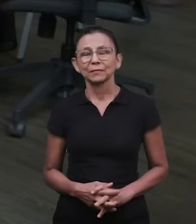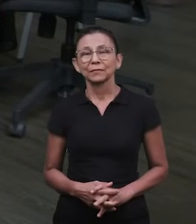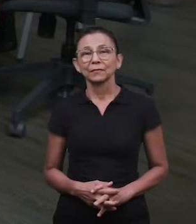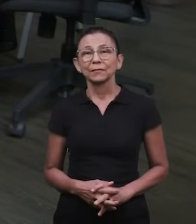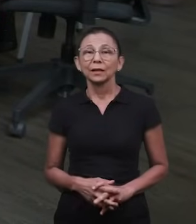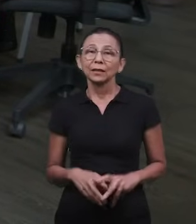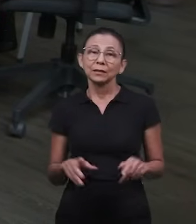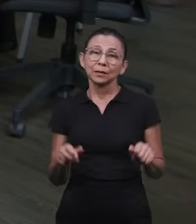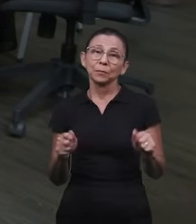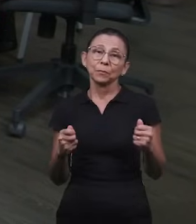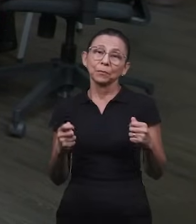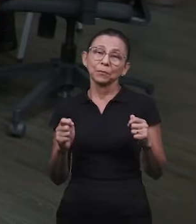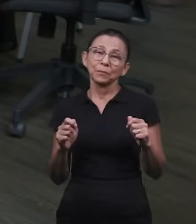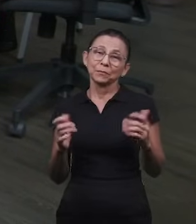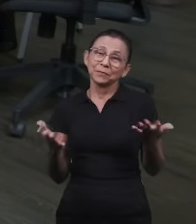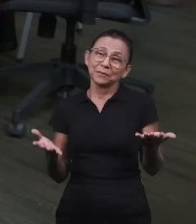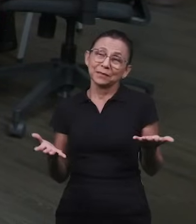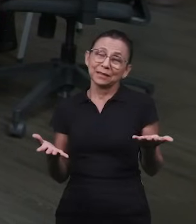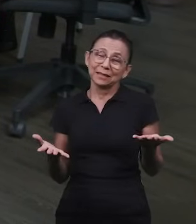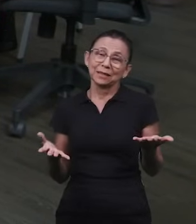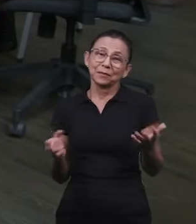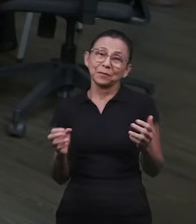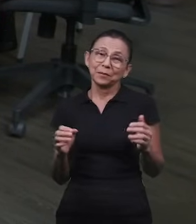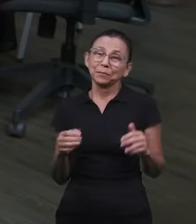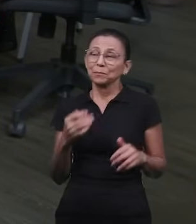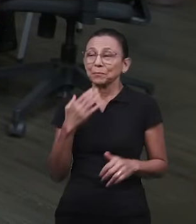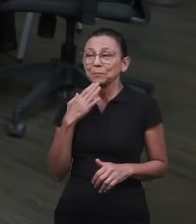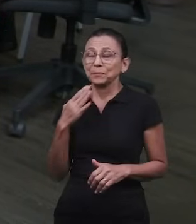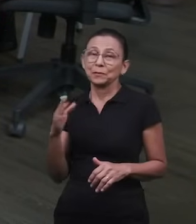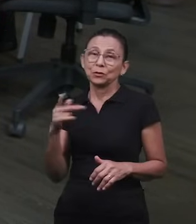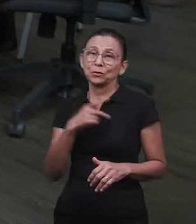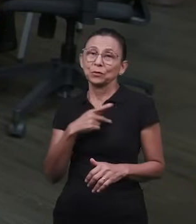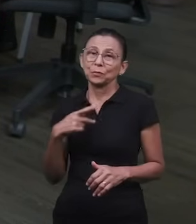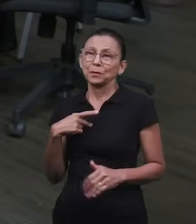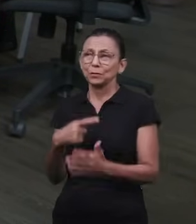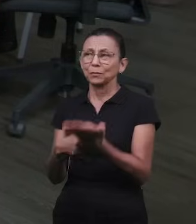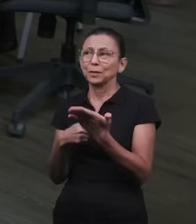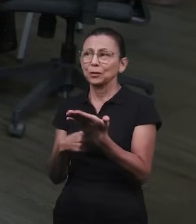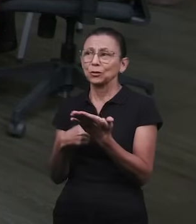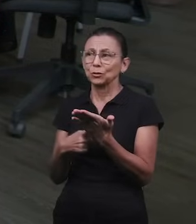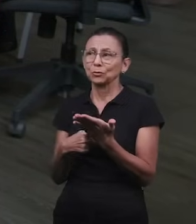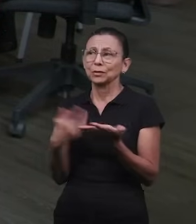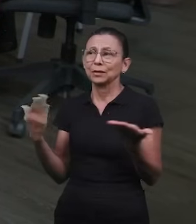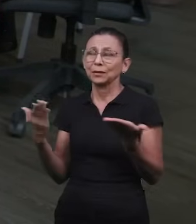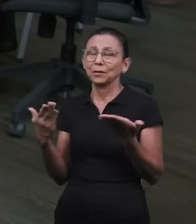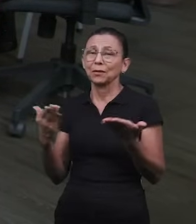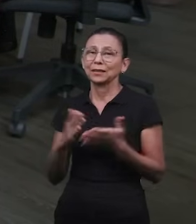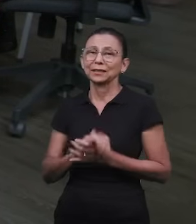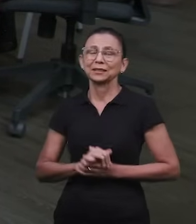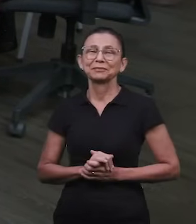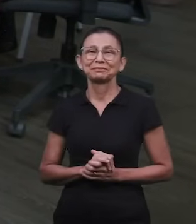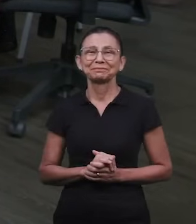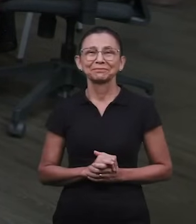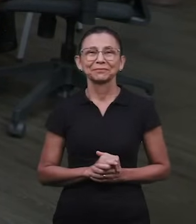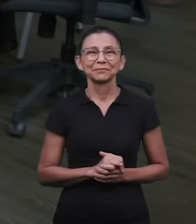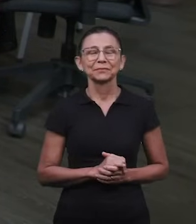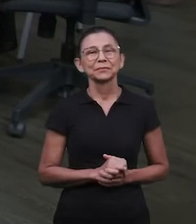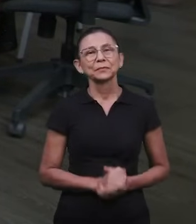situação. Vai colocar o pastor em dificuldade às vezes, mas é função do pastor, né? O problema agora é seu.